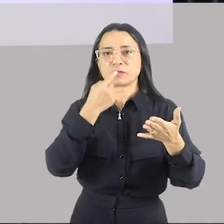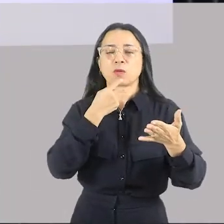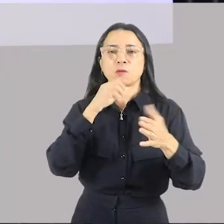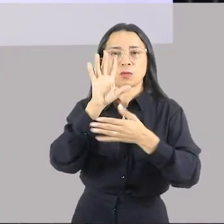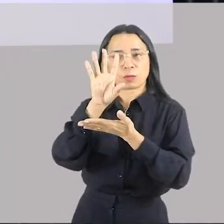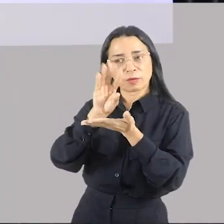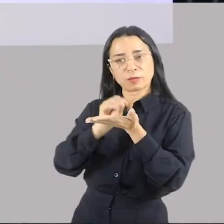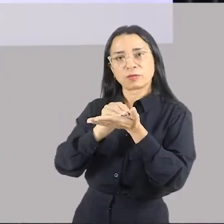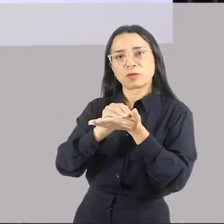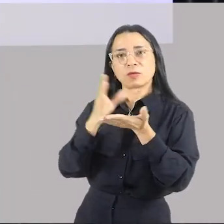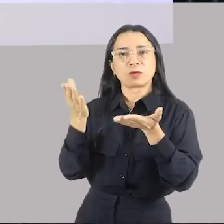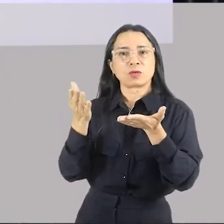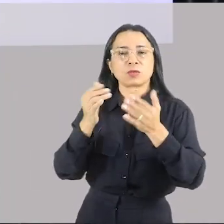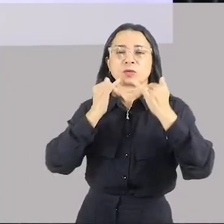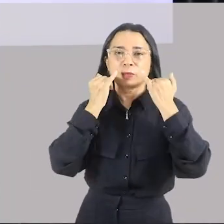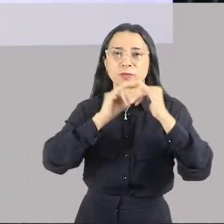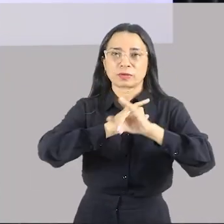uma